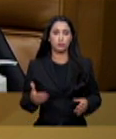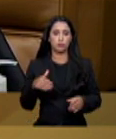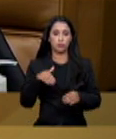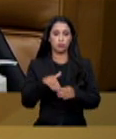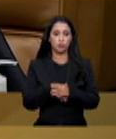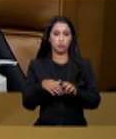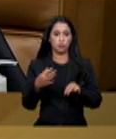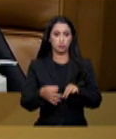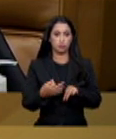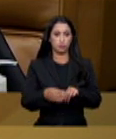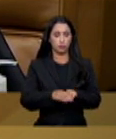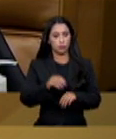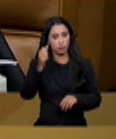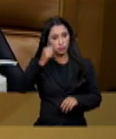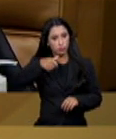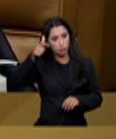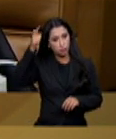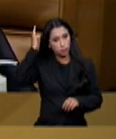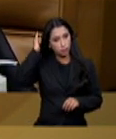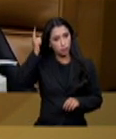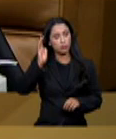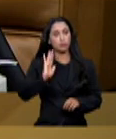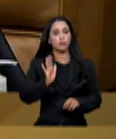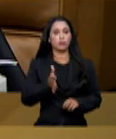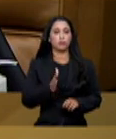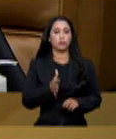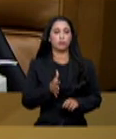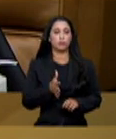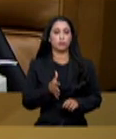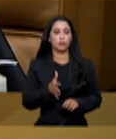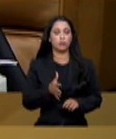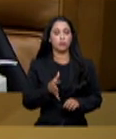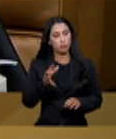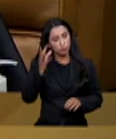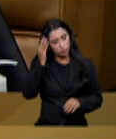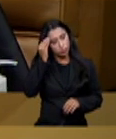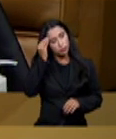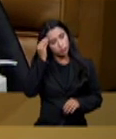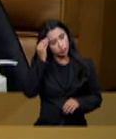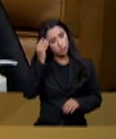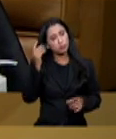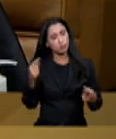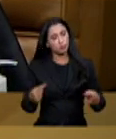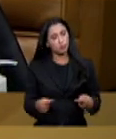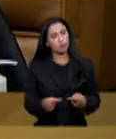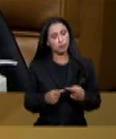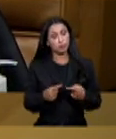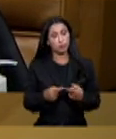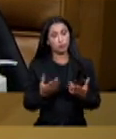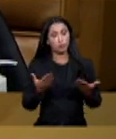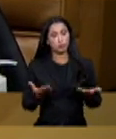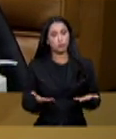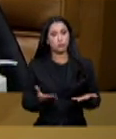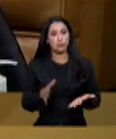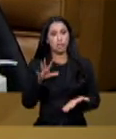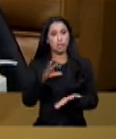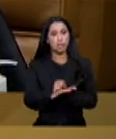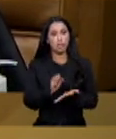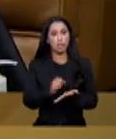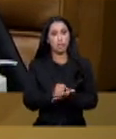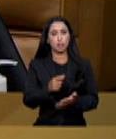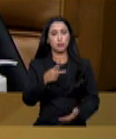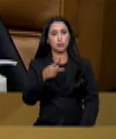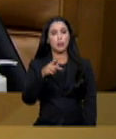voto do iminente ministro Alexandre Moraes, que assim compreendeu. No tocante à expressão dados pessoais, que